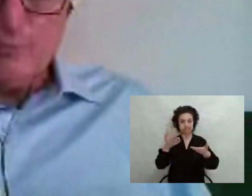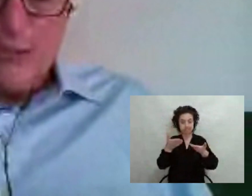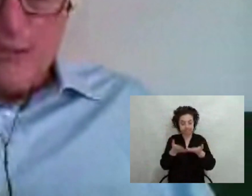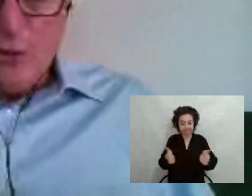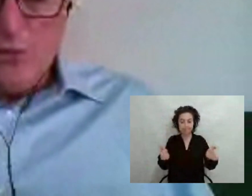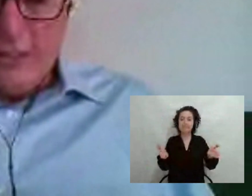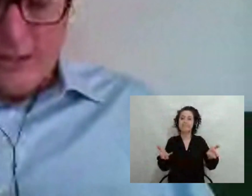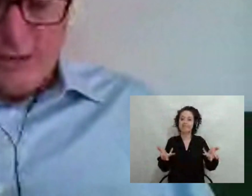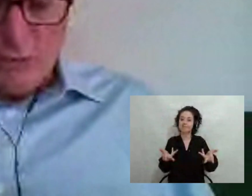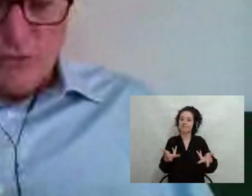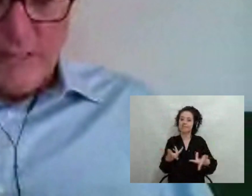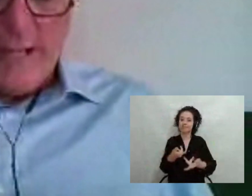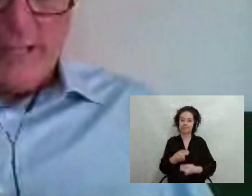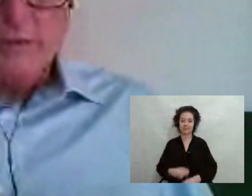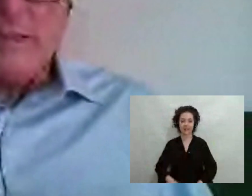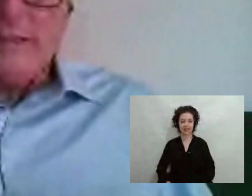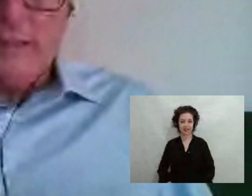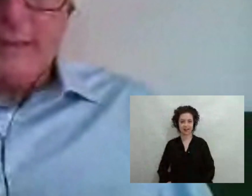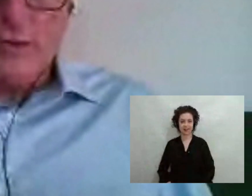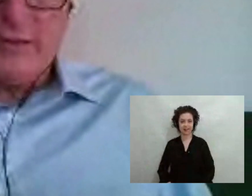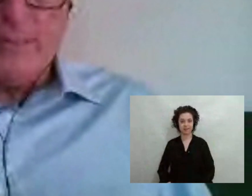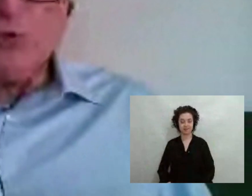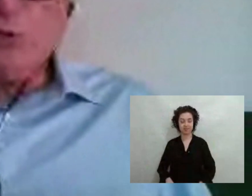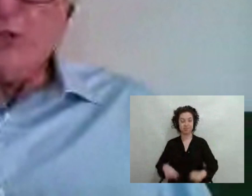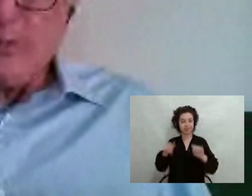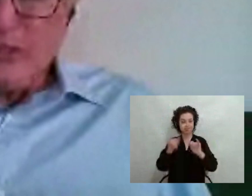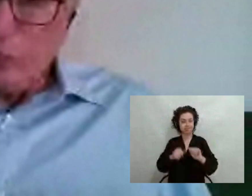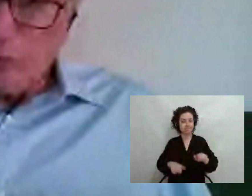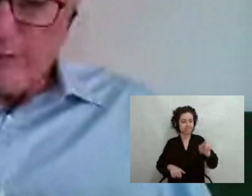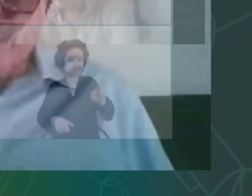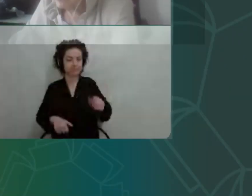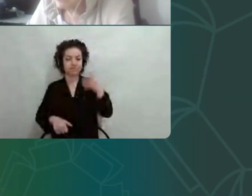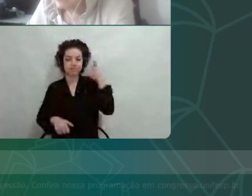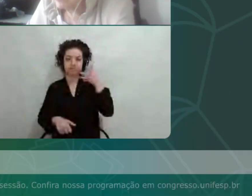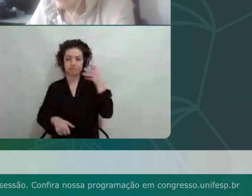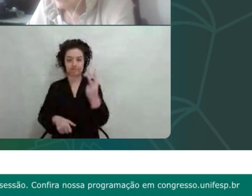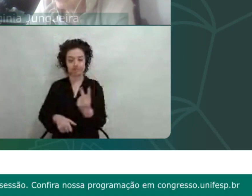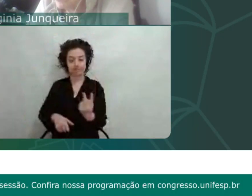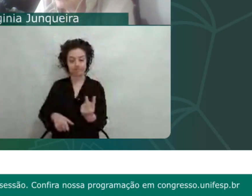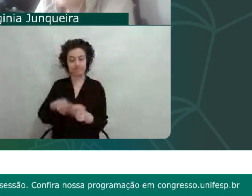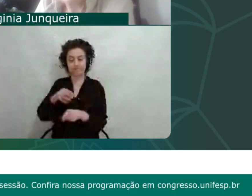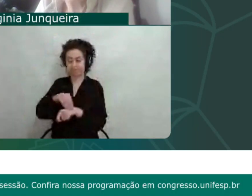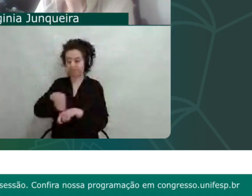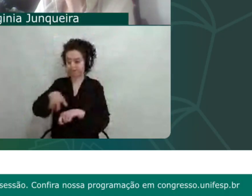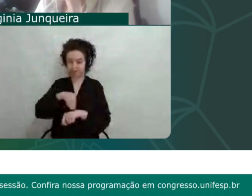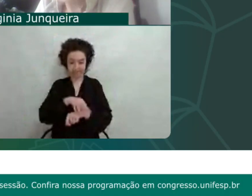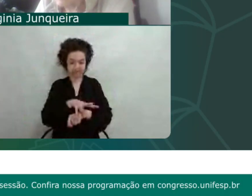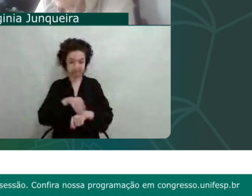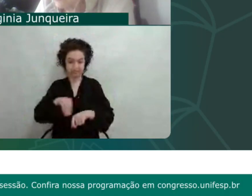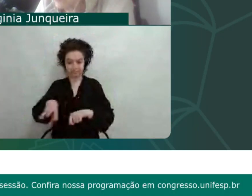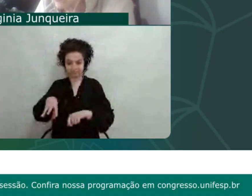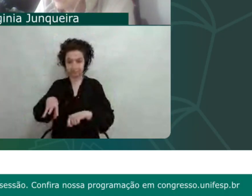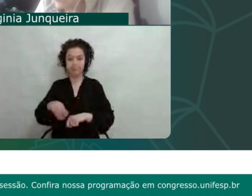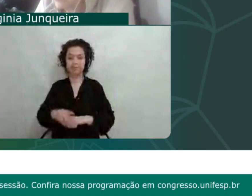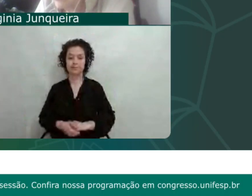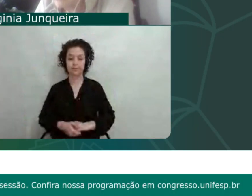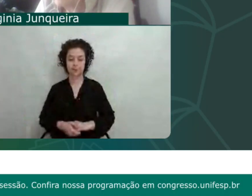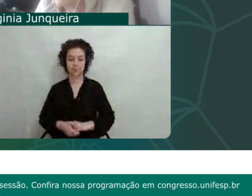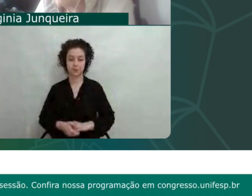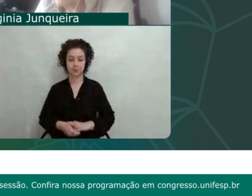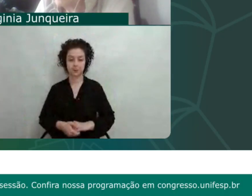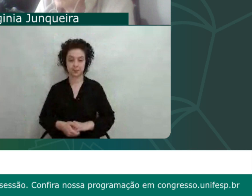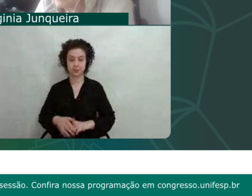evento. Eu gostaria de anunciar que nós teremos dois mediadores, inicialmente a